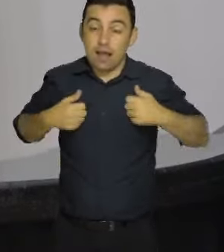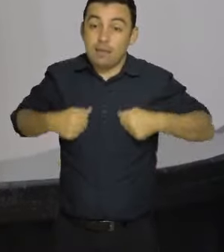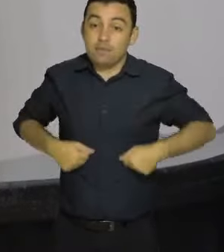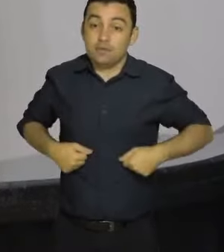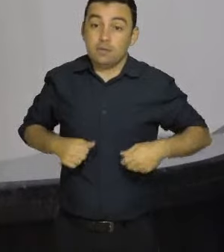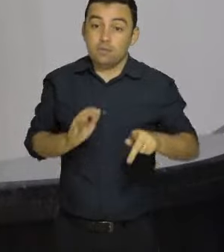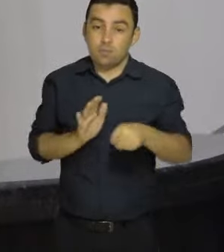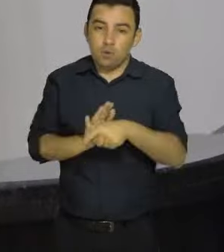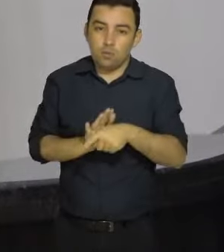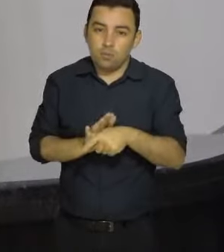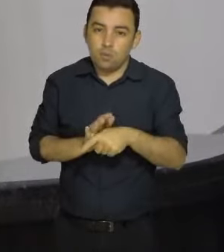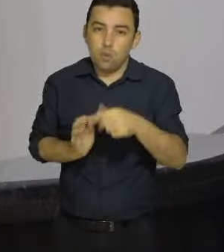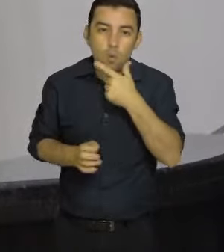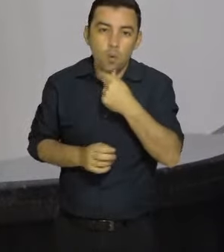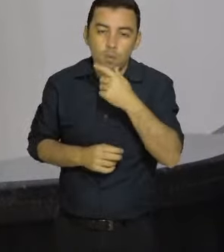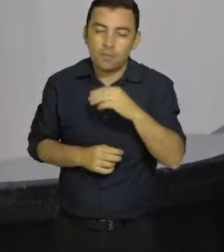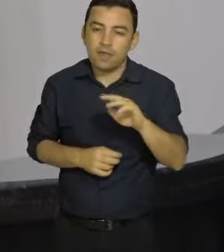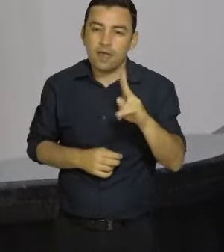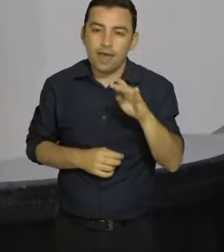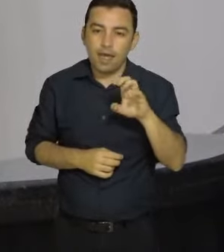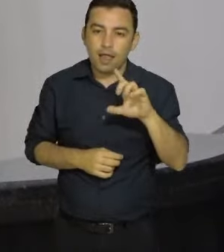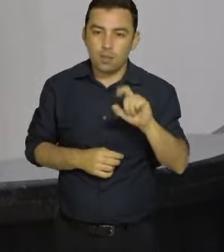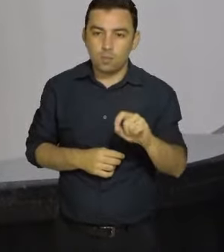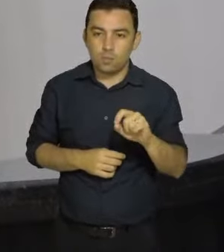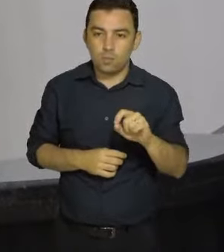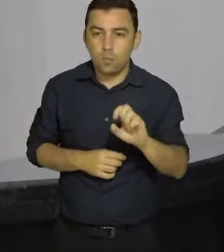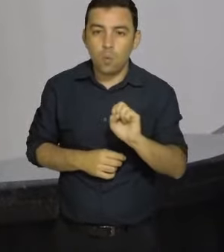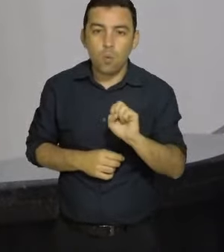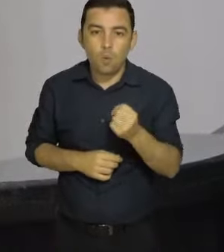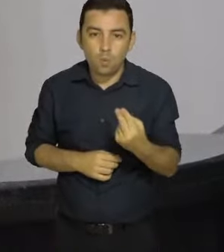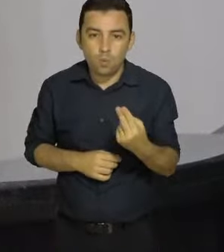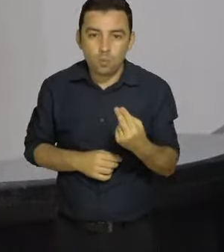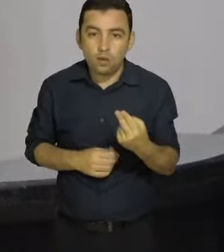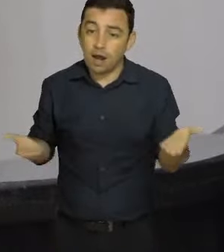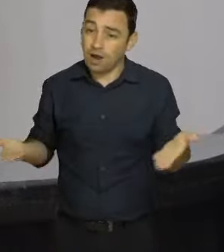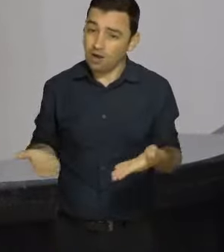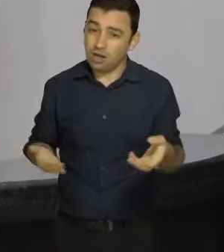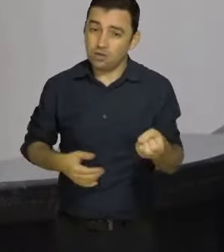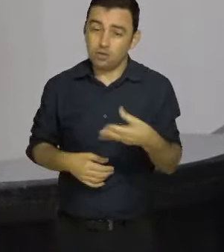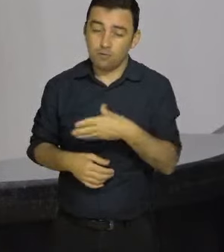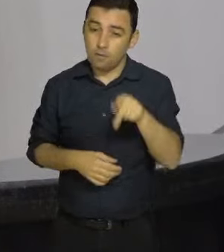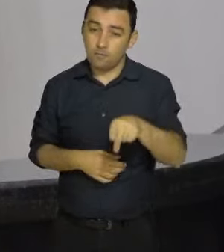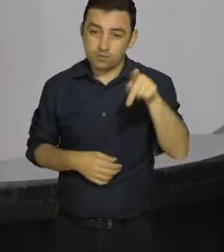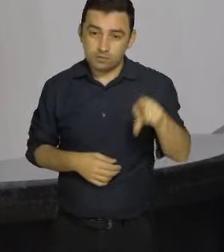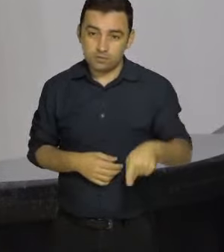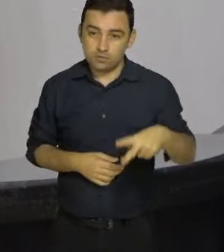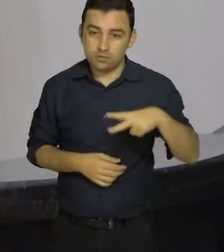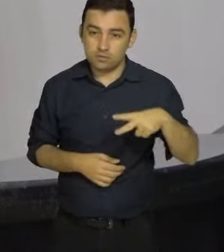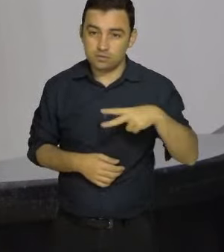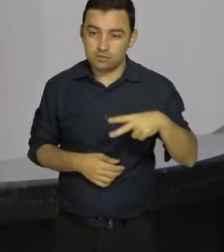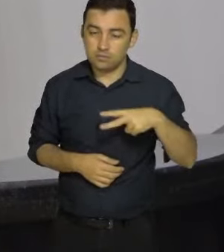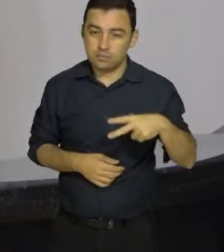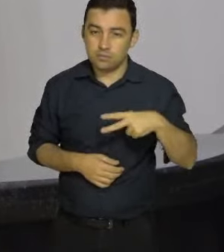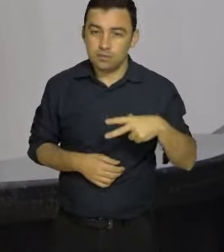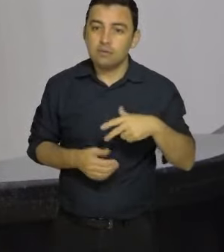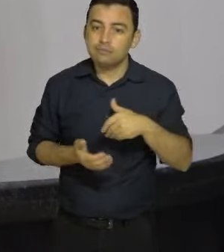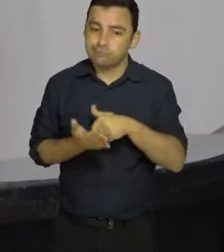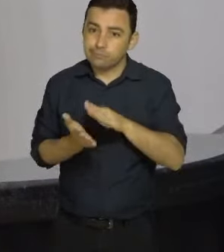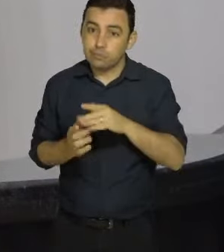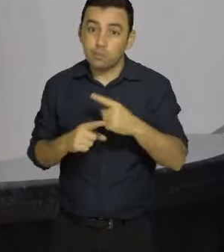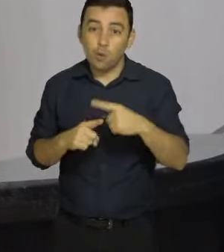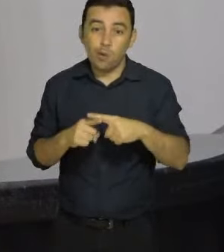artista plástico Hélio Oeticica, ou, bem recentemente, a professora de uma escola particular de São Paulo, que foi demitida por fazer